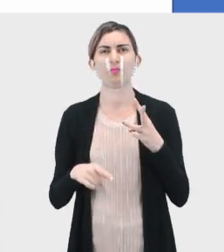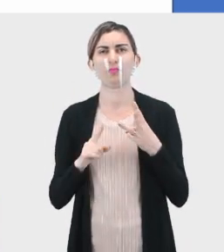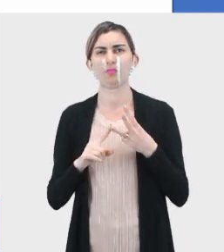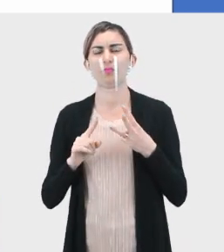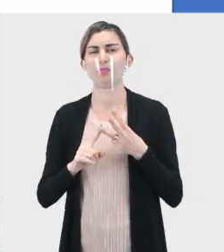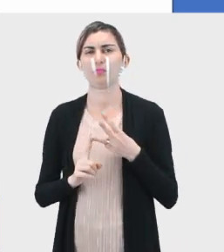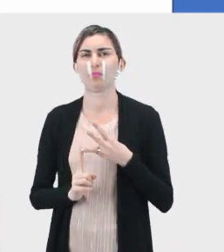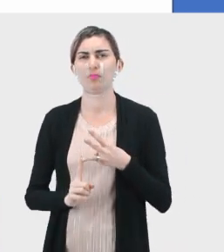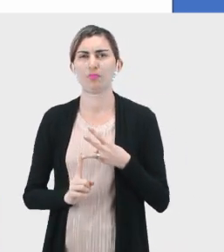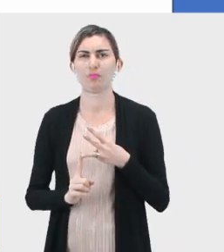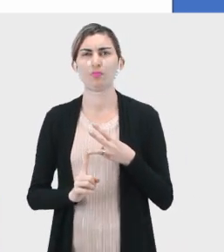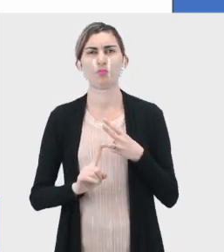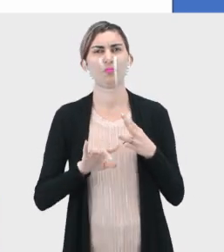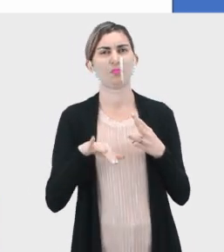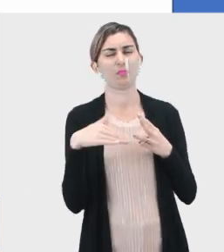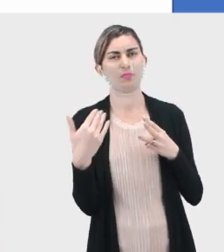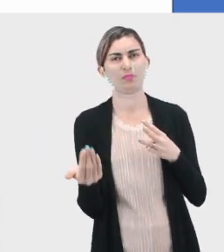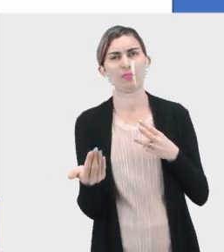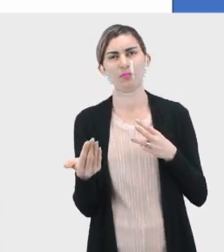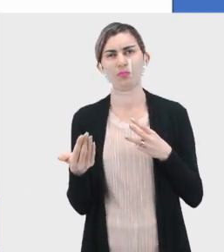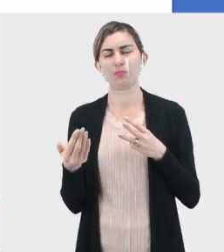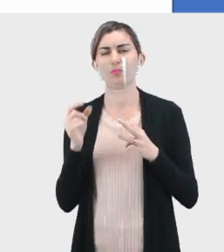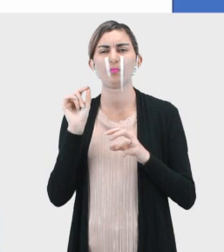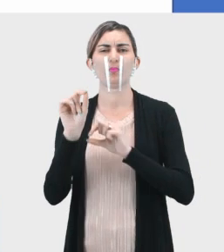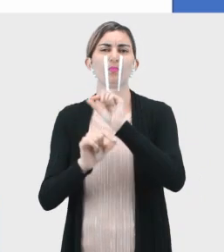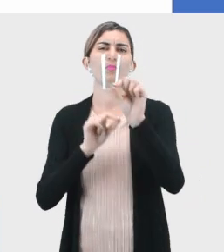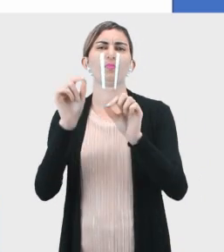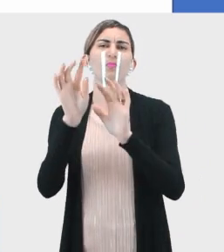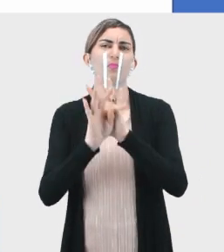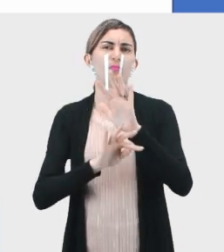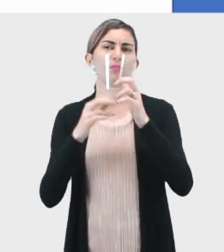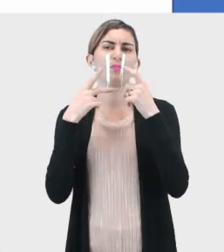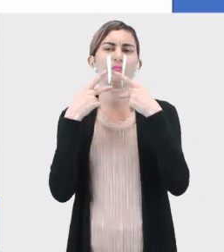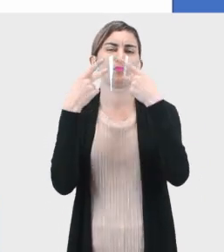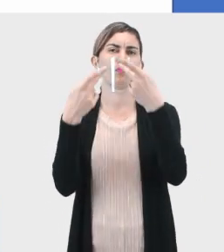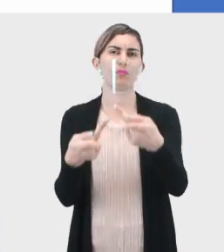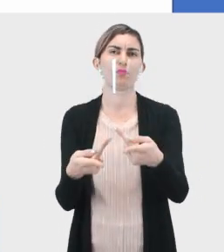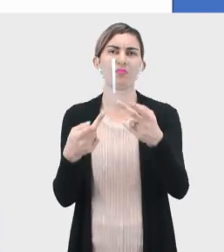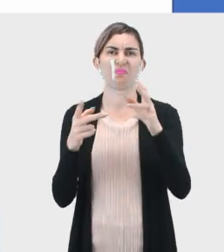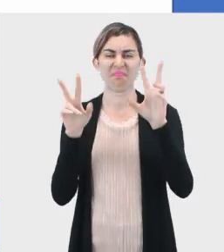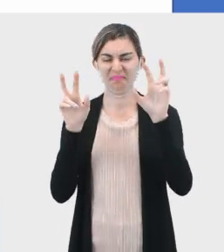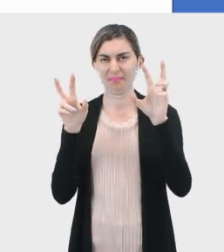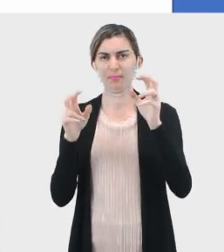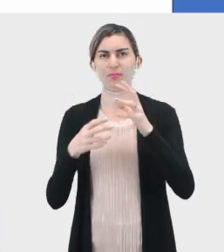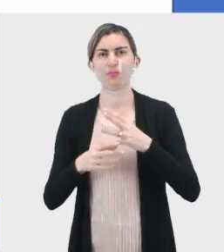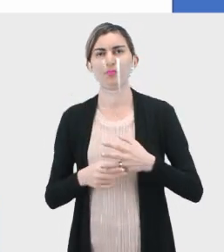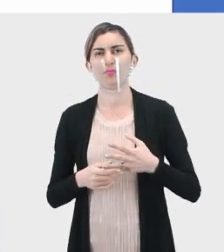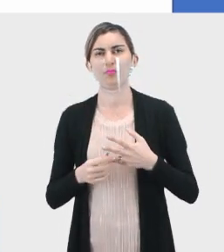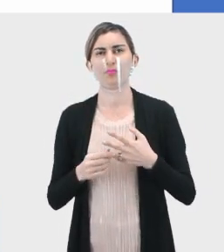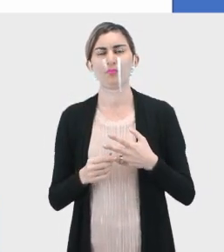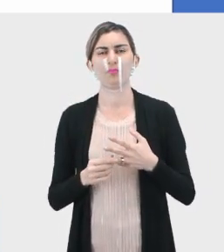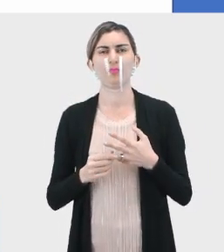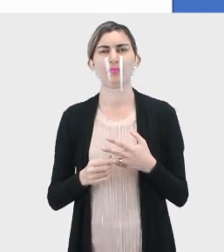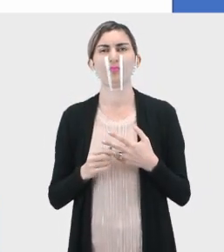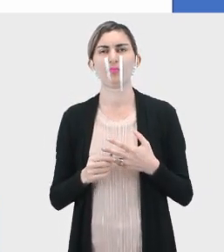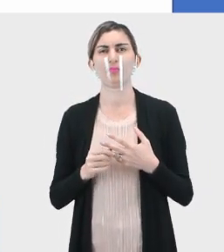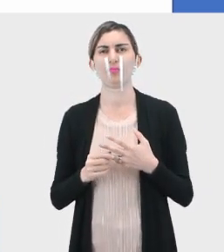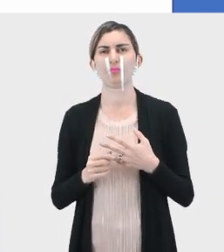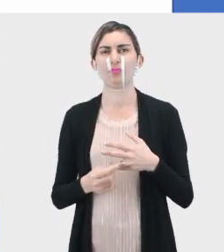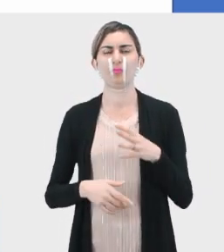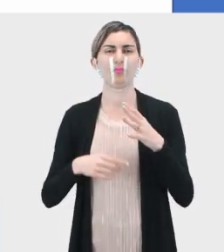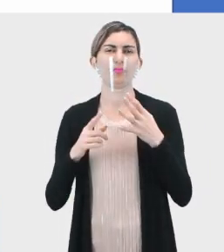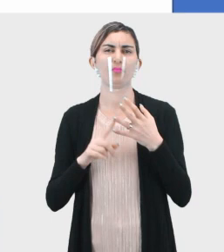3. What is about? Do que o texto fala? Sobre o quê? And number